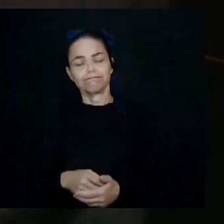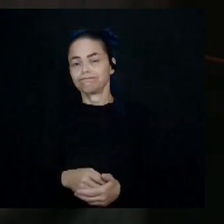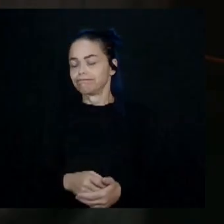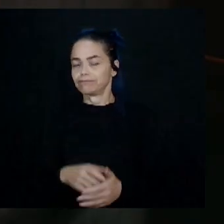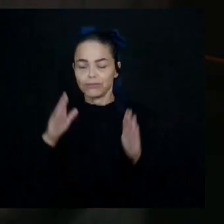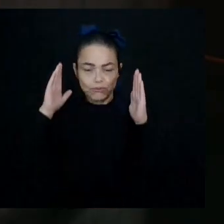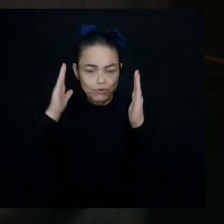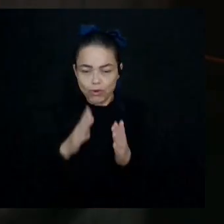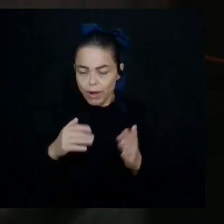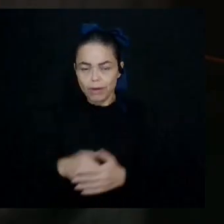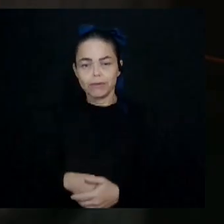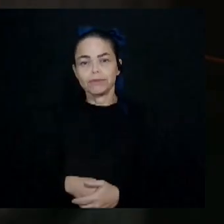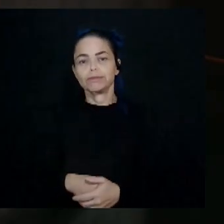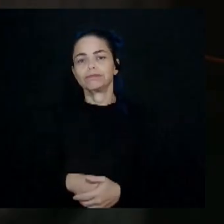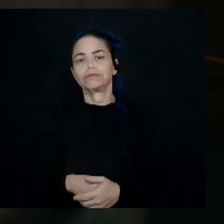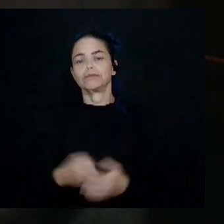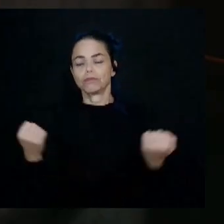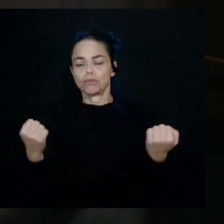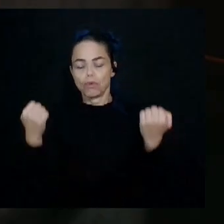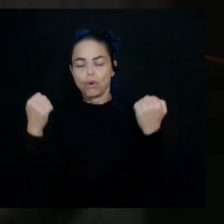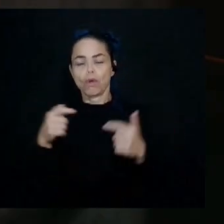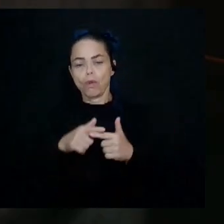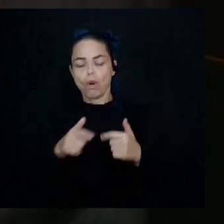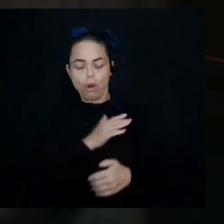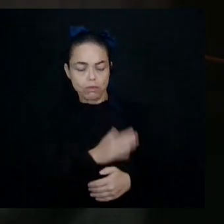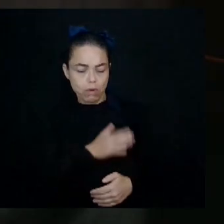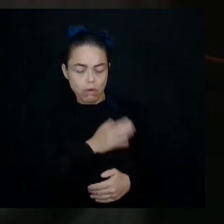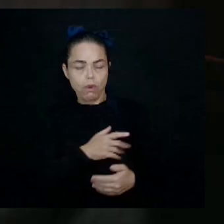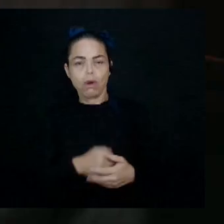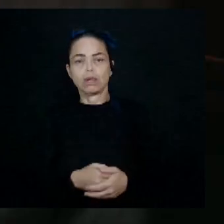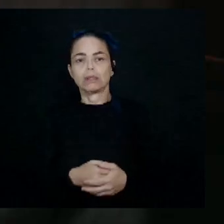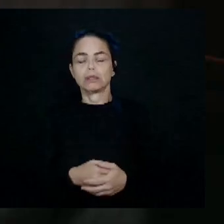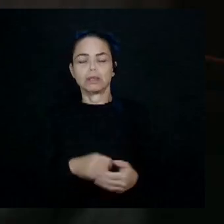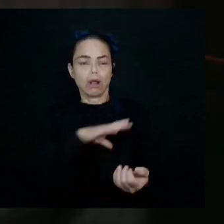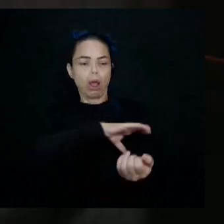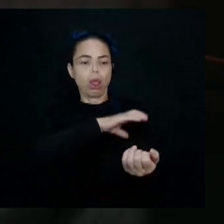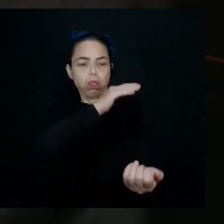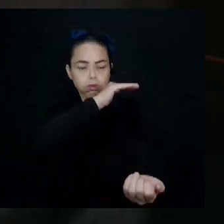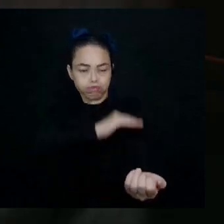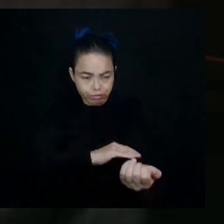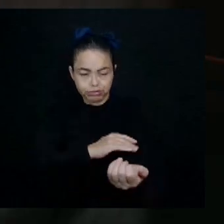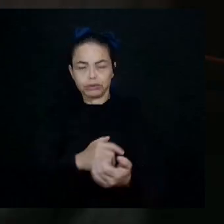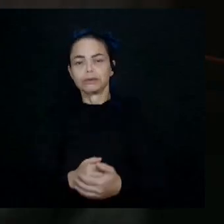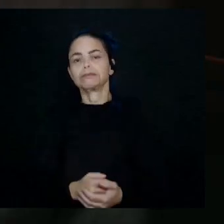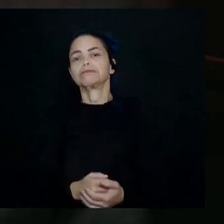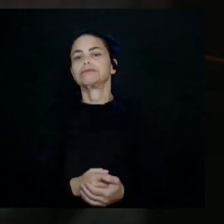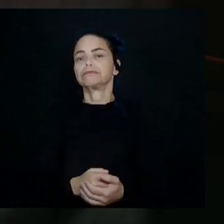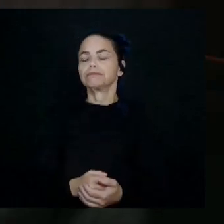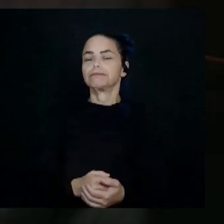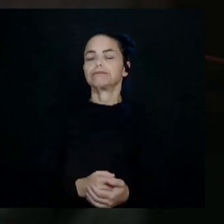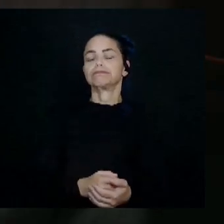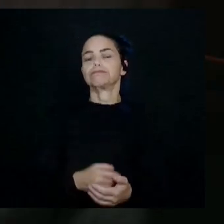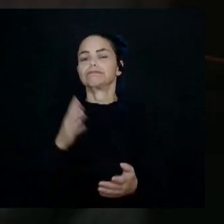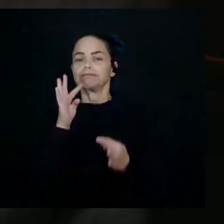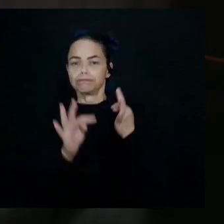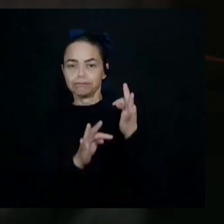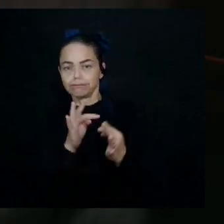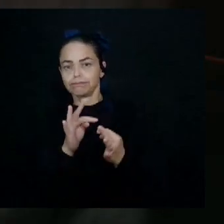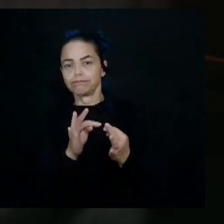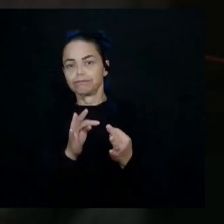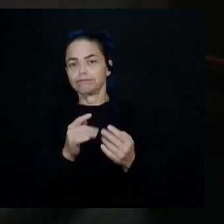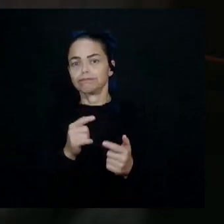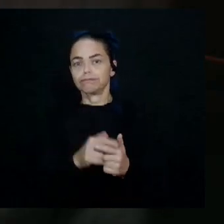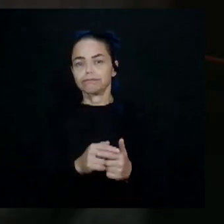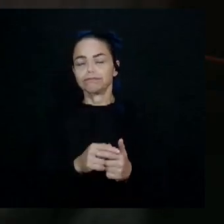tá? Sobrecarga cardiovascular, queda brusca de pressão arterial. Estão tratando um fármaco de